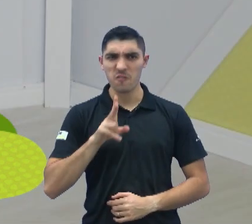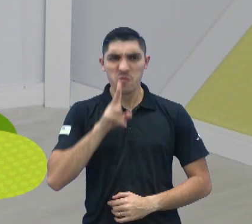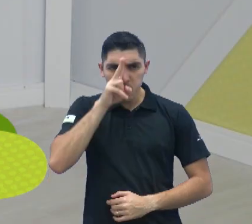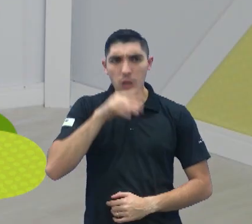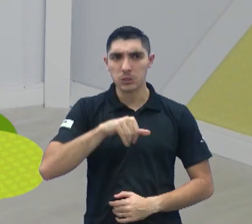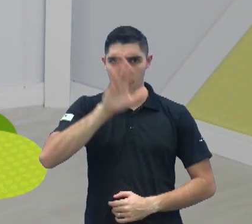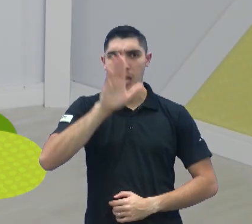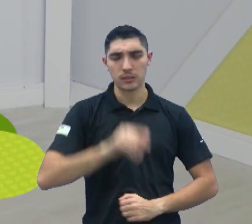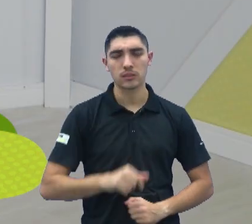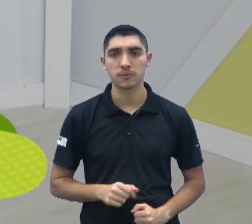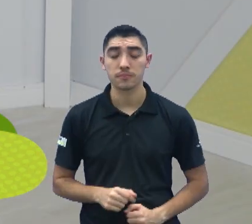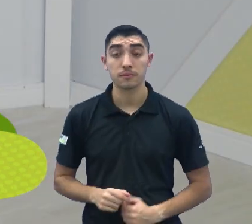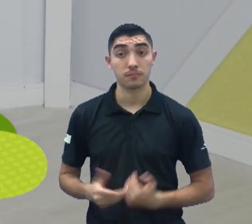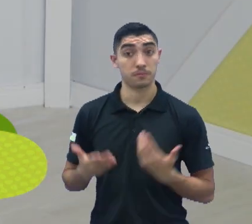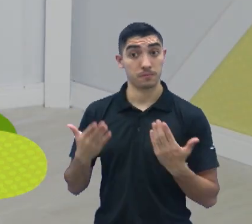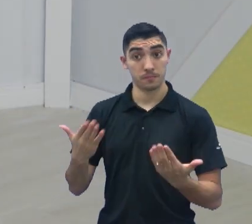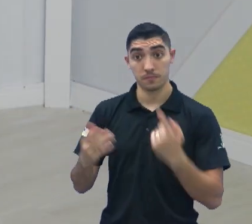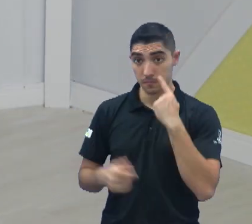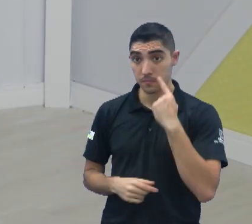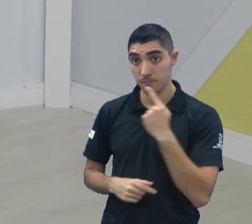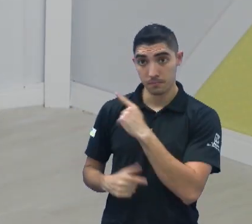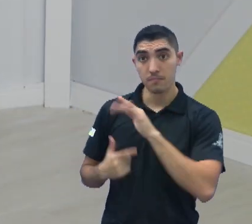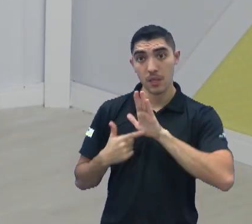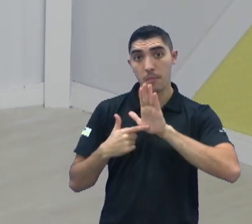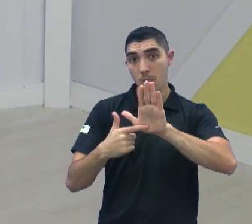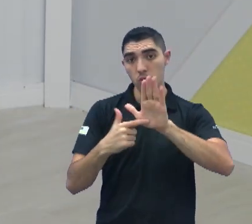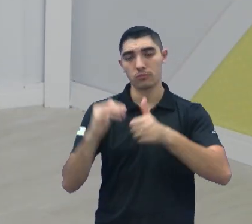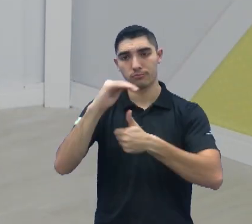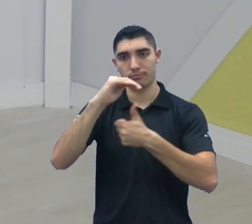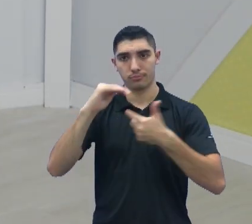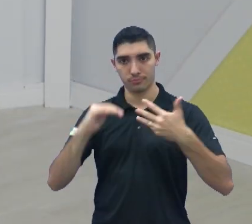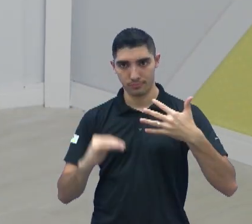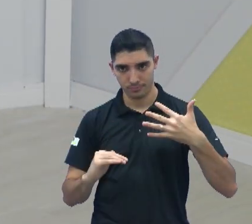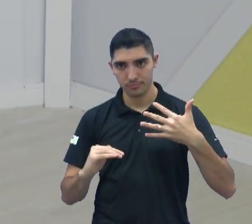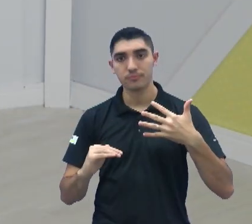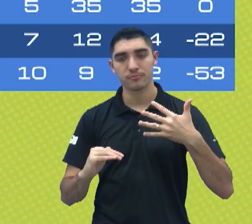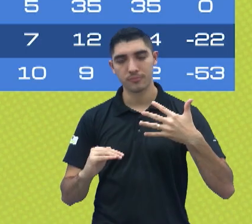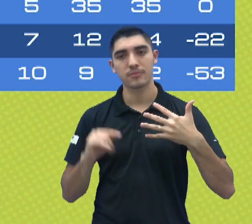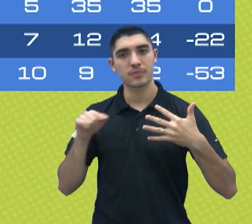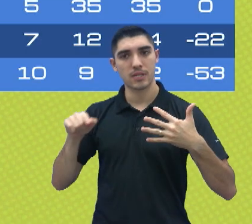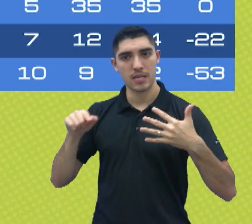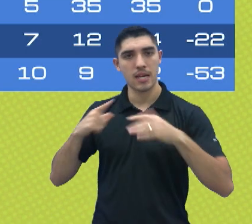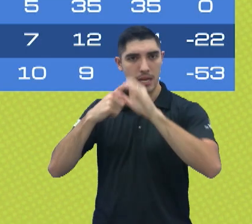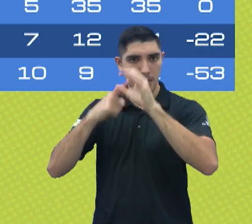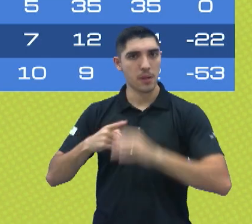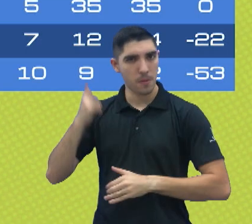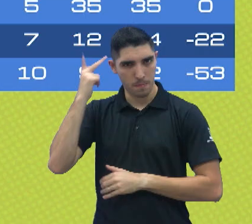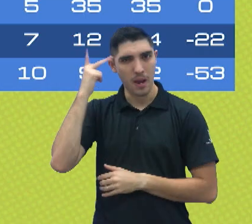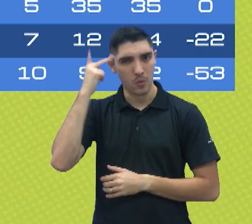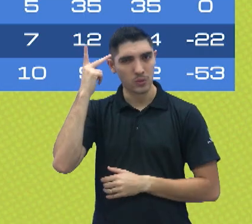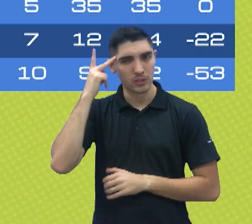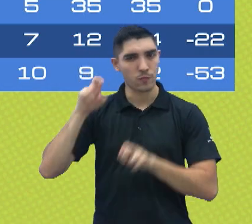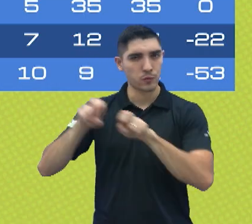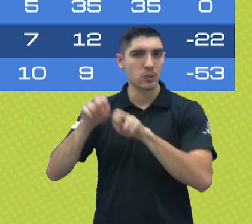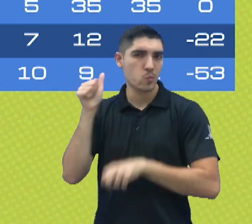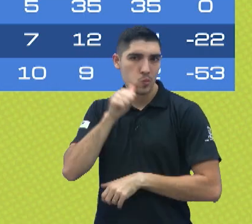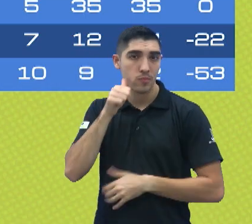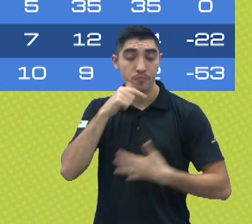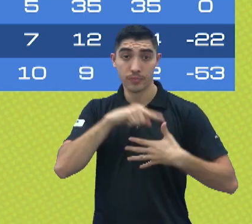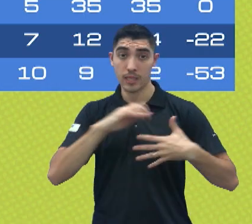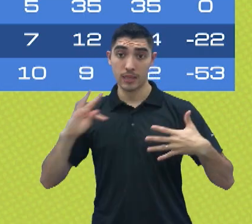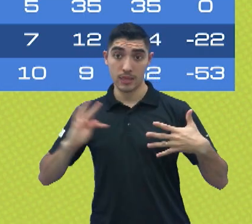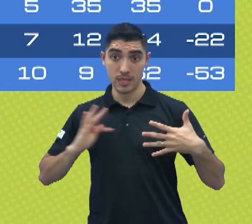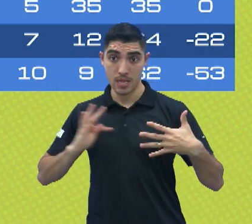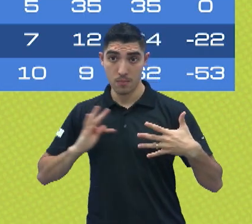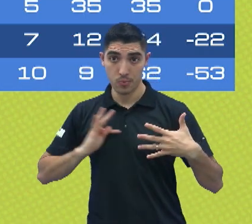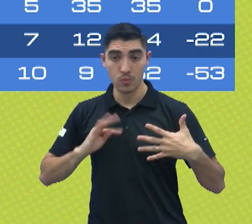Muito bem. Matheus, mostra pra gente aqui como é que ficou a classificação final da primeira fase desse Campeonato Paulista de Futsal Feminino. Taboão assumiu a